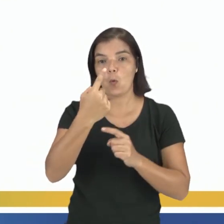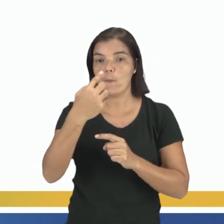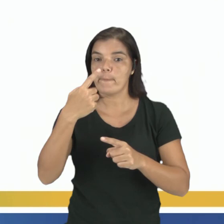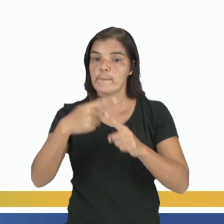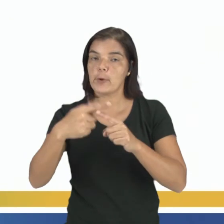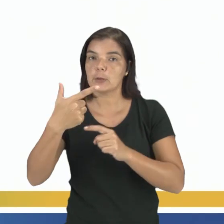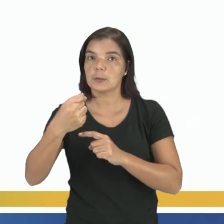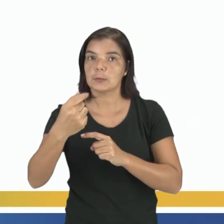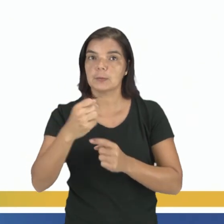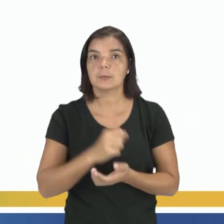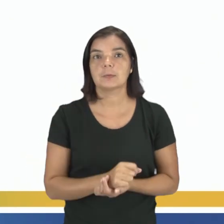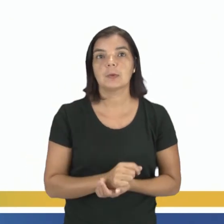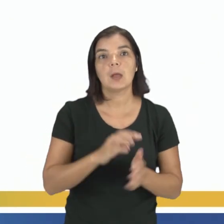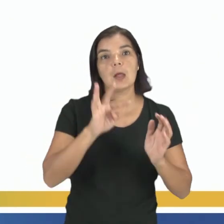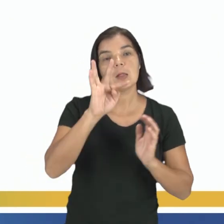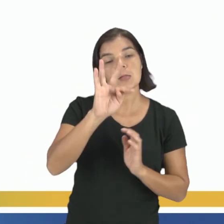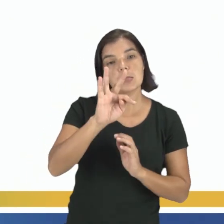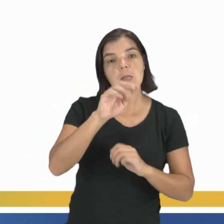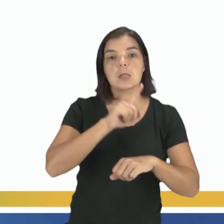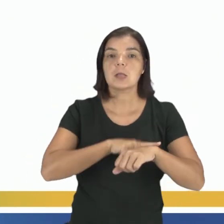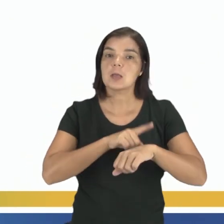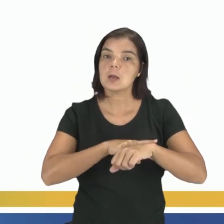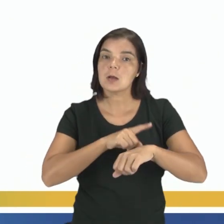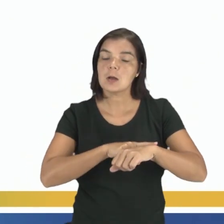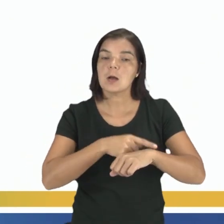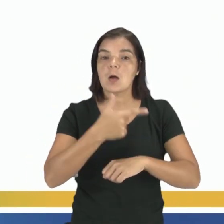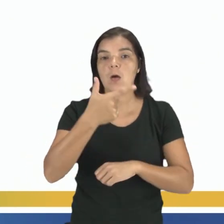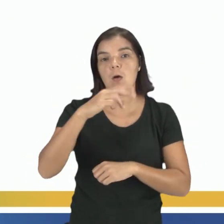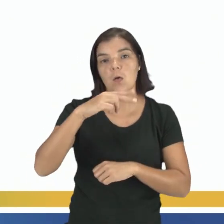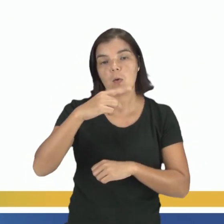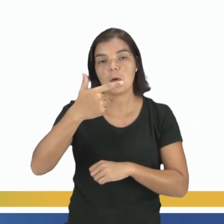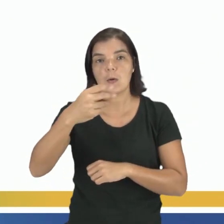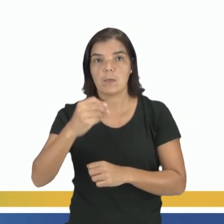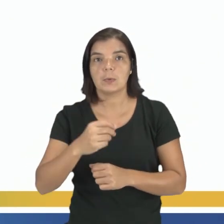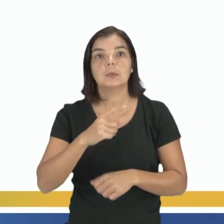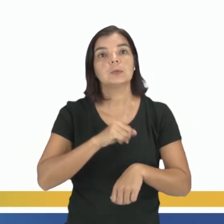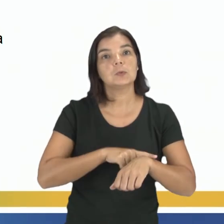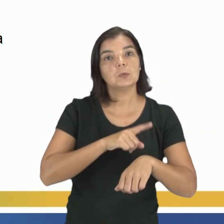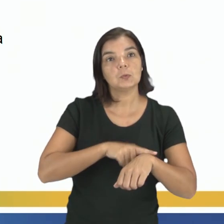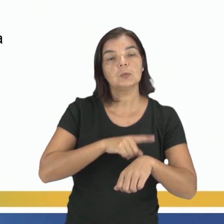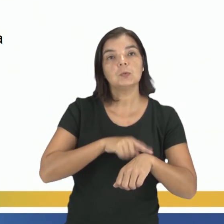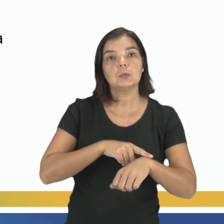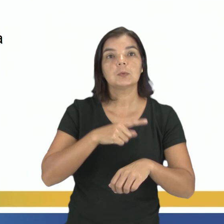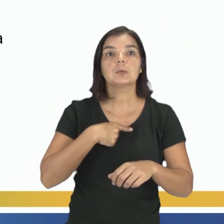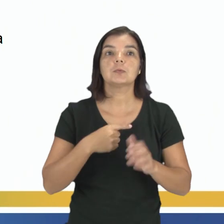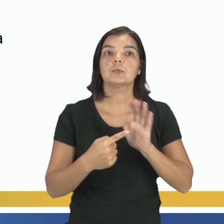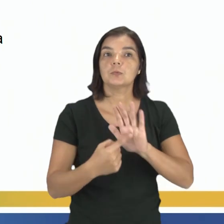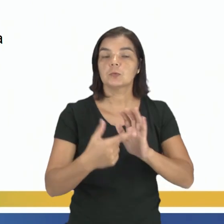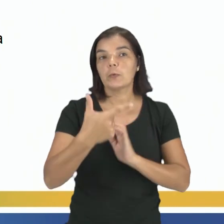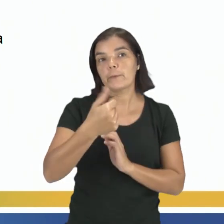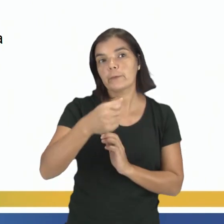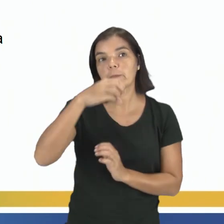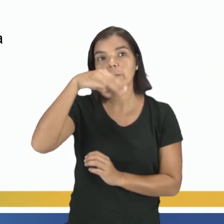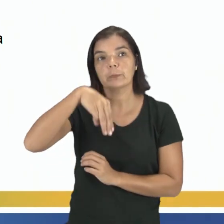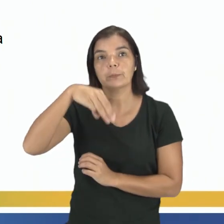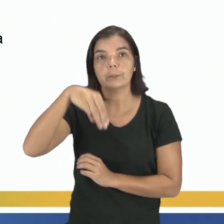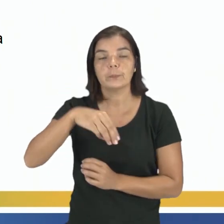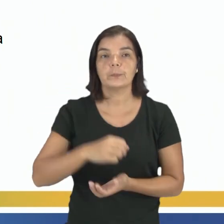20 é igual a 20. Então, logo, o tempo de meia-vida dessa substância vai ser de 20